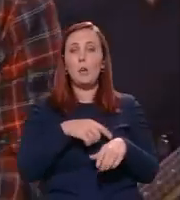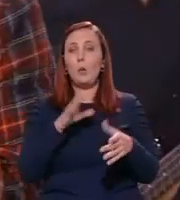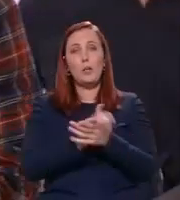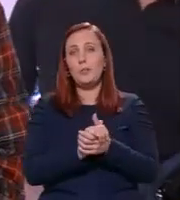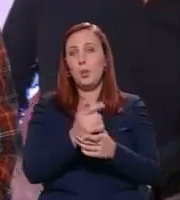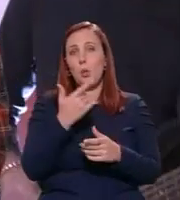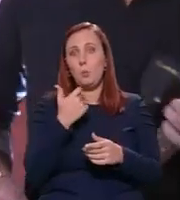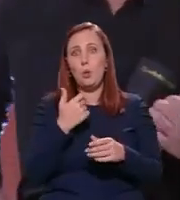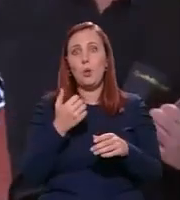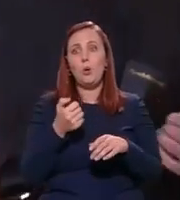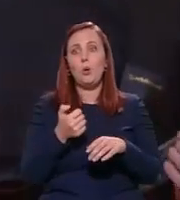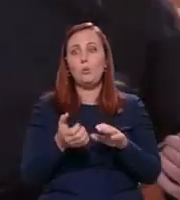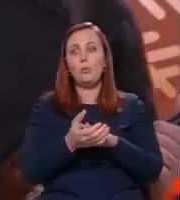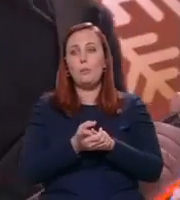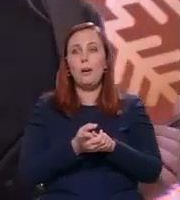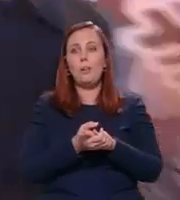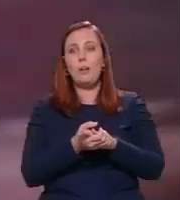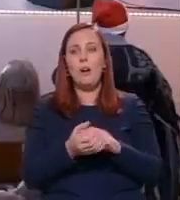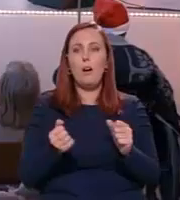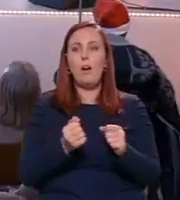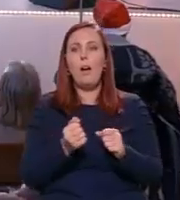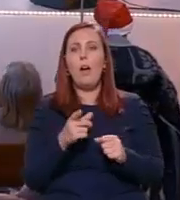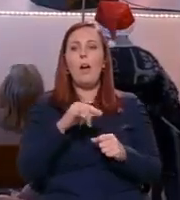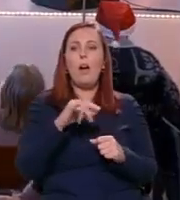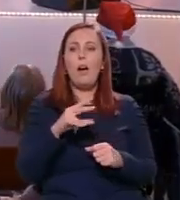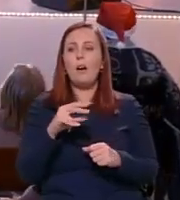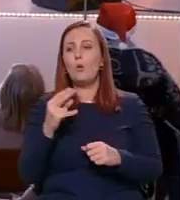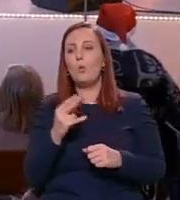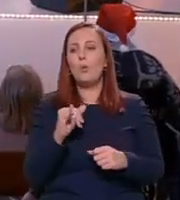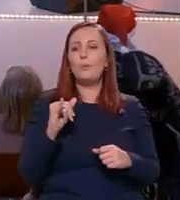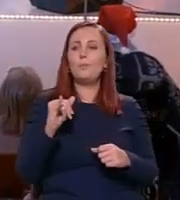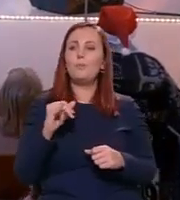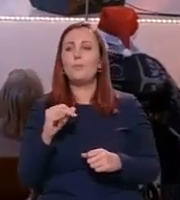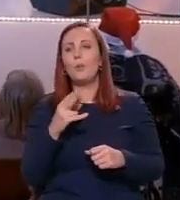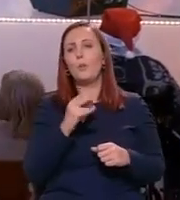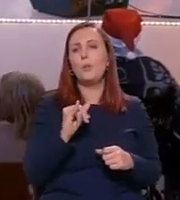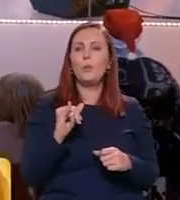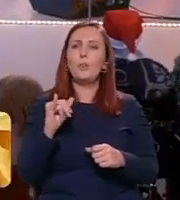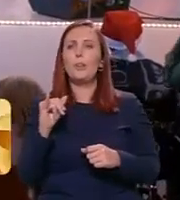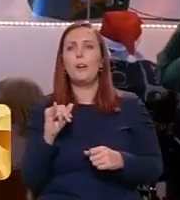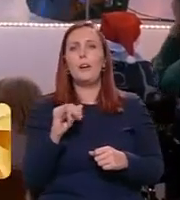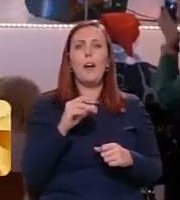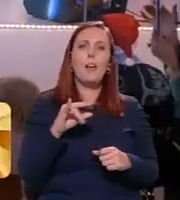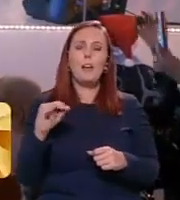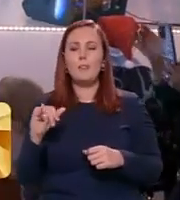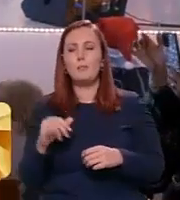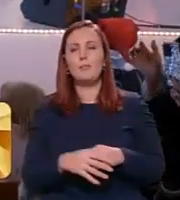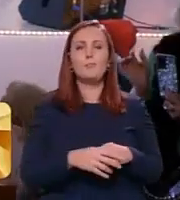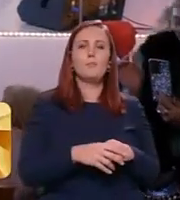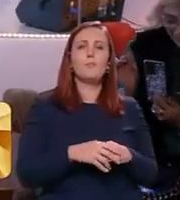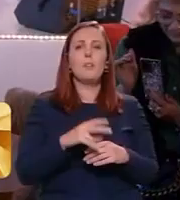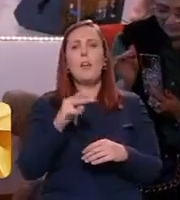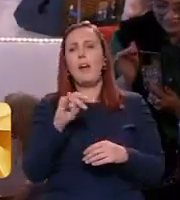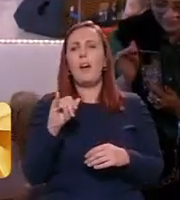casar com sapato apertado. Ai, ai, ui, ui, ui, ui. Ai, ai,